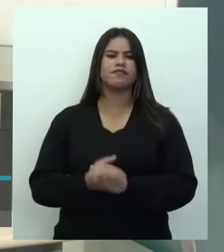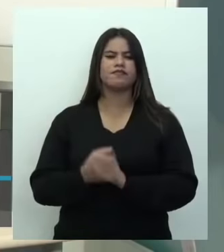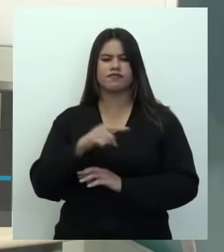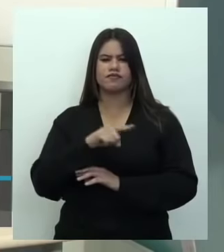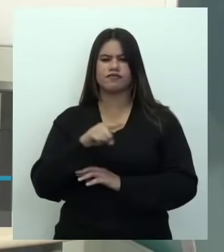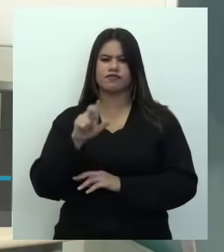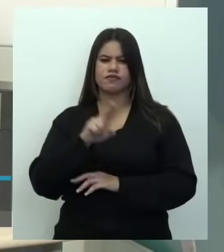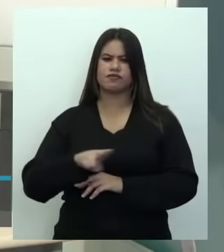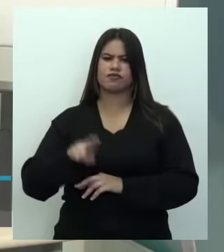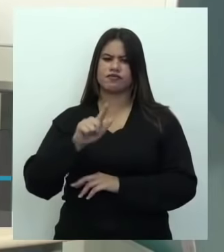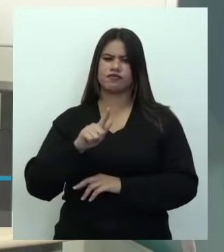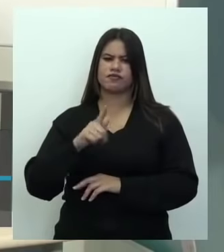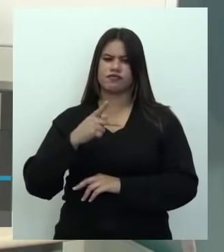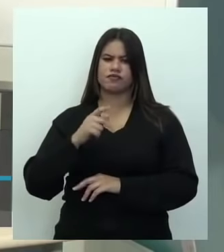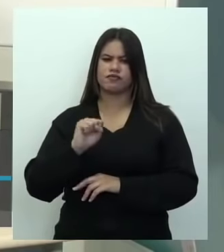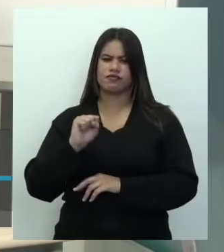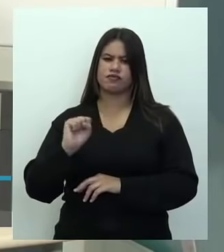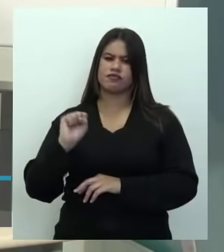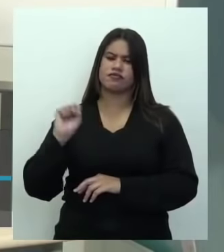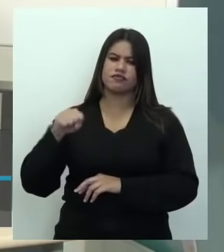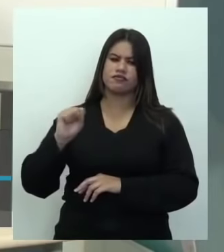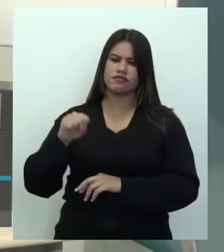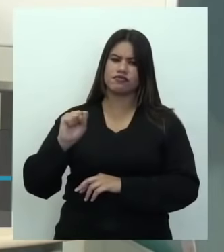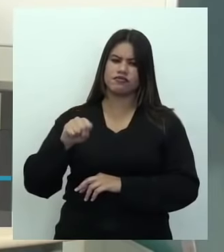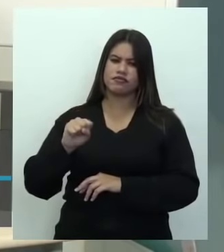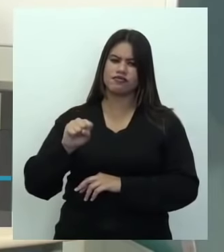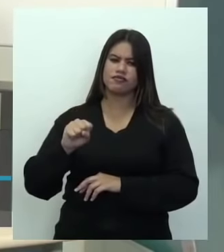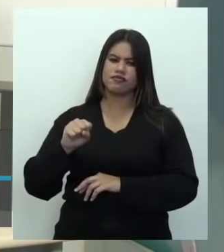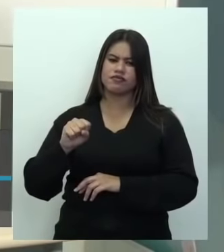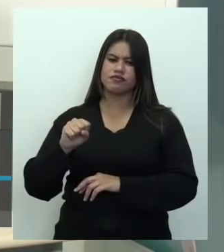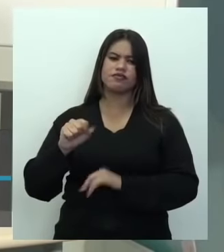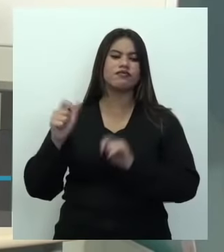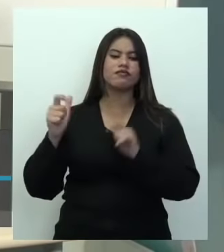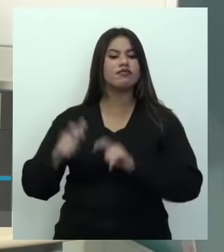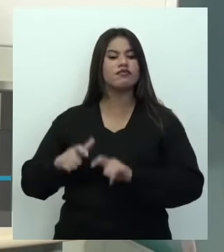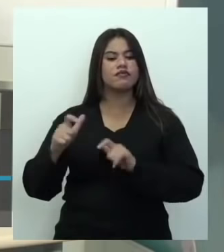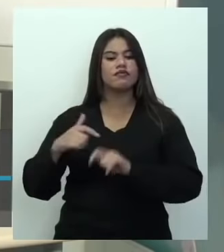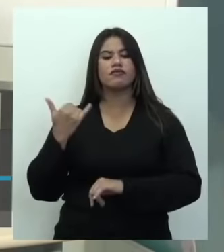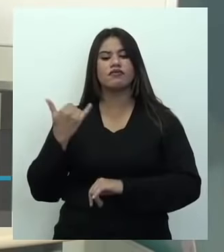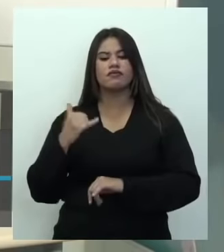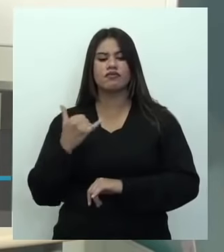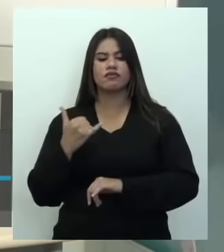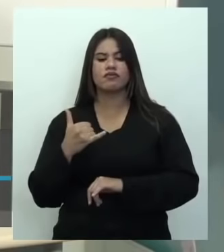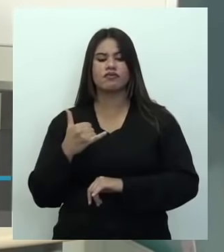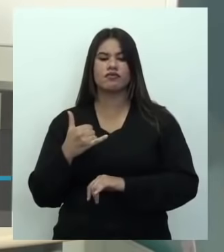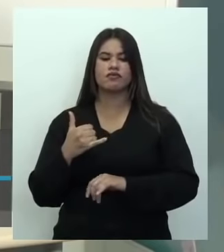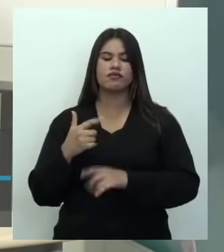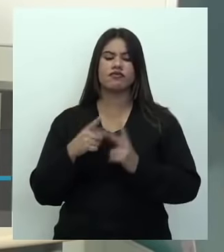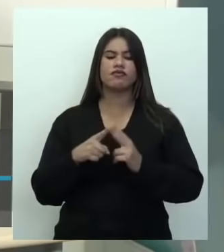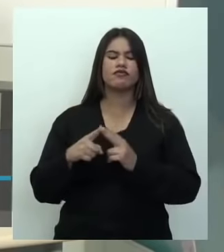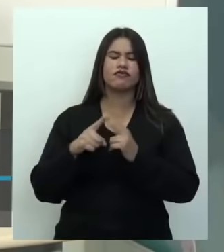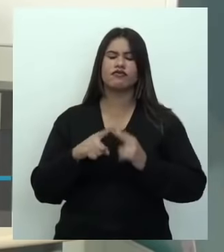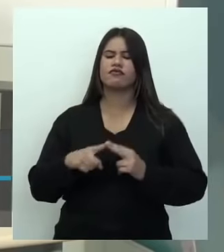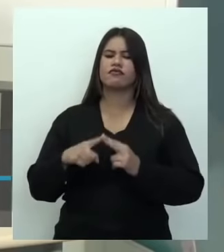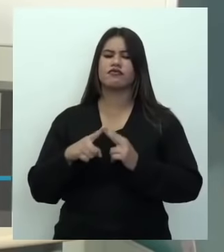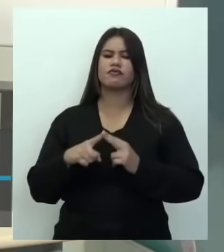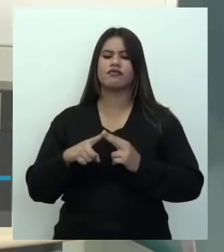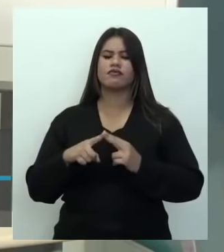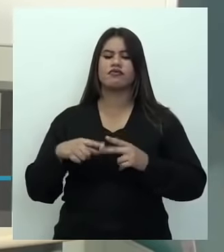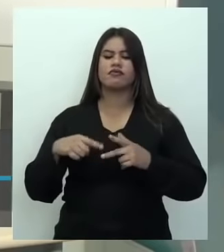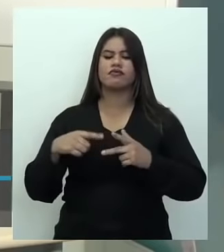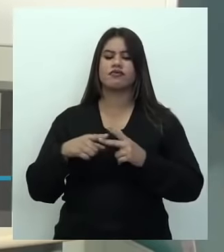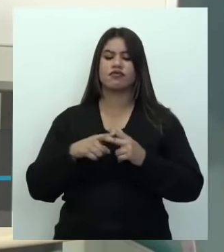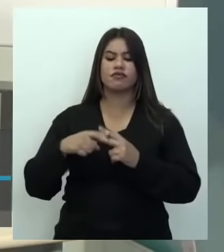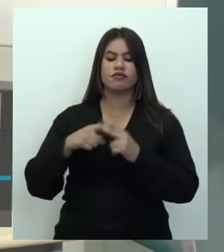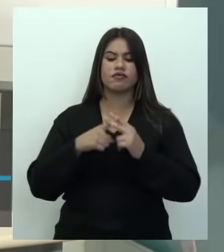já utilizaram o GPS? Se sim, aonde? No celular? Em que ferramenta, né? E de que maneira vocês